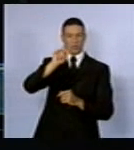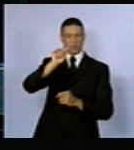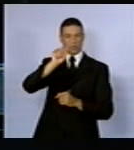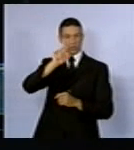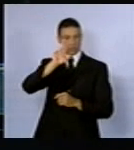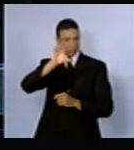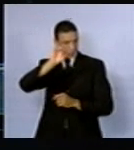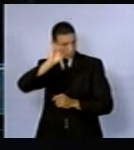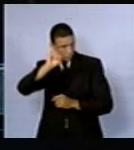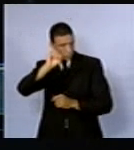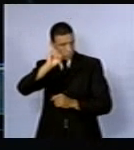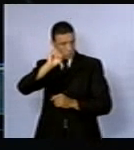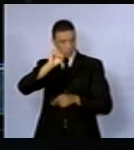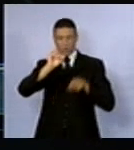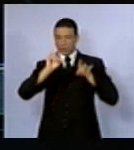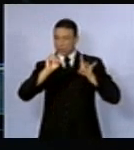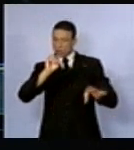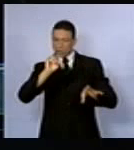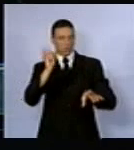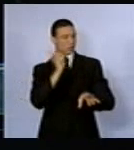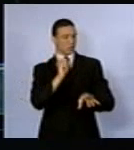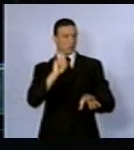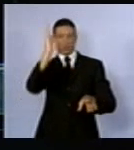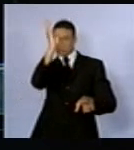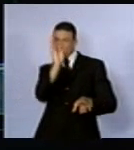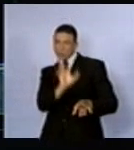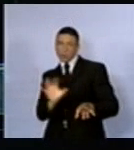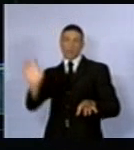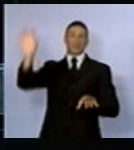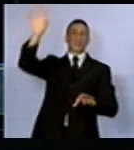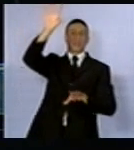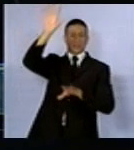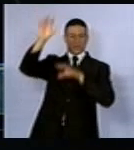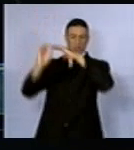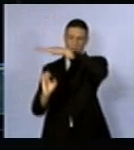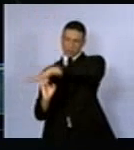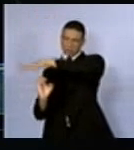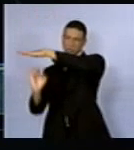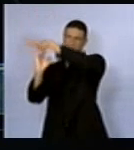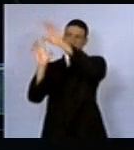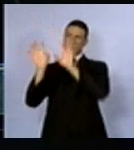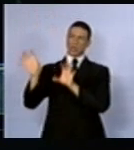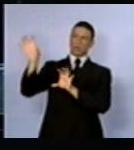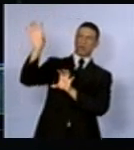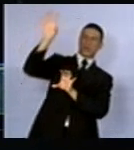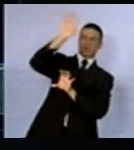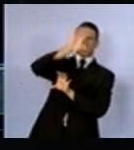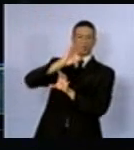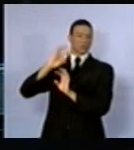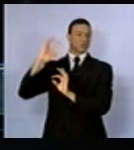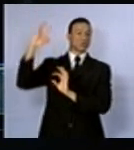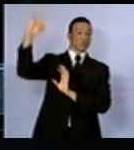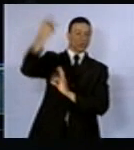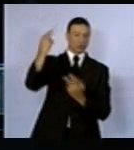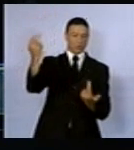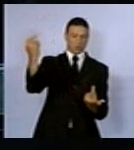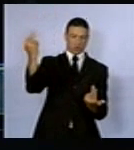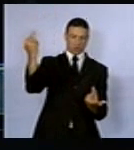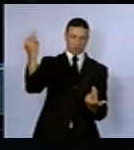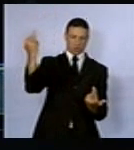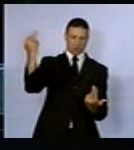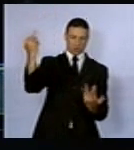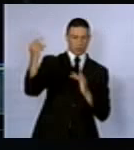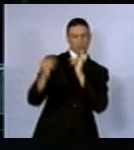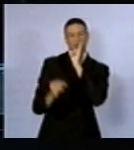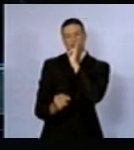que se encontra no Brasil inteiro, todas as concessionárias de energia elétrica, nós procuramos, quando passamos com nossas linhas